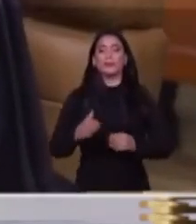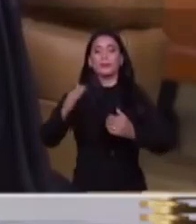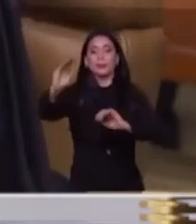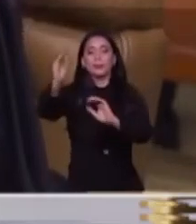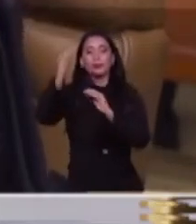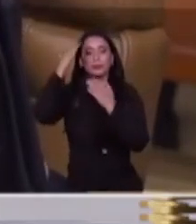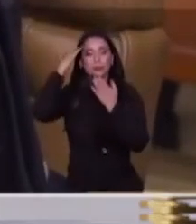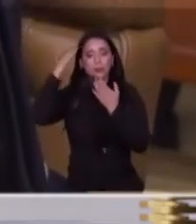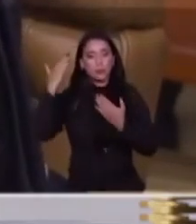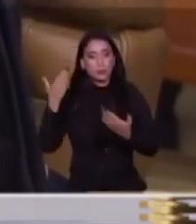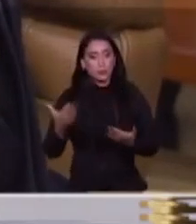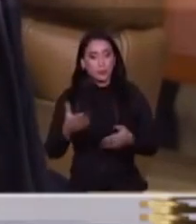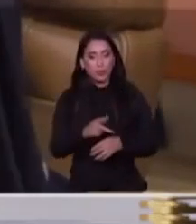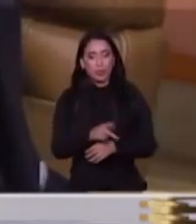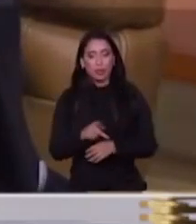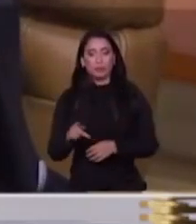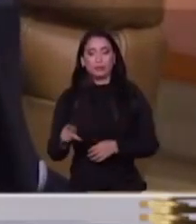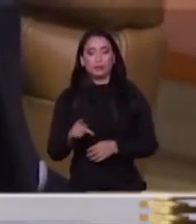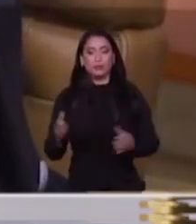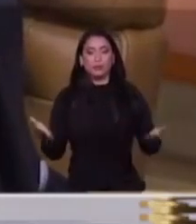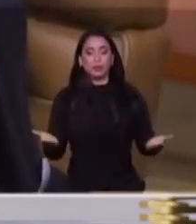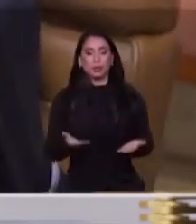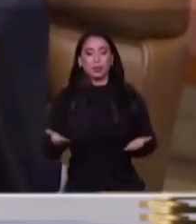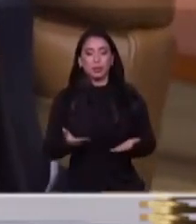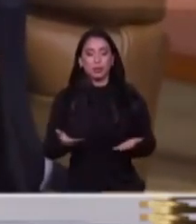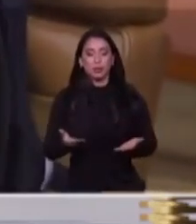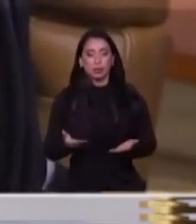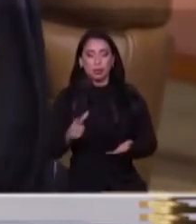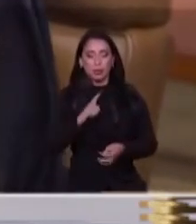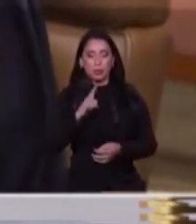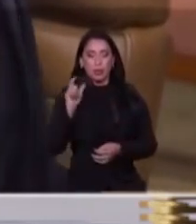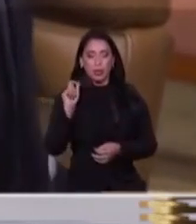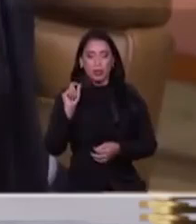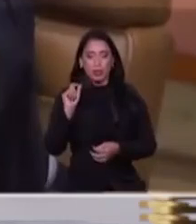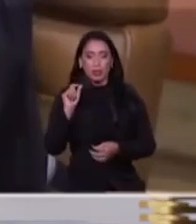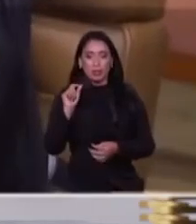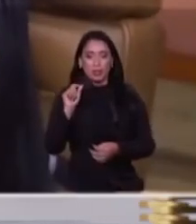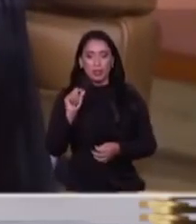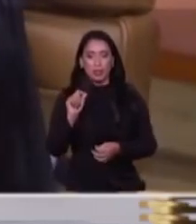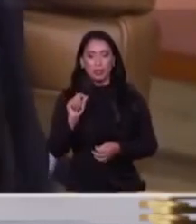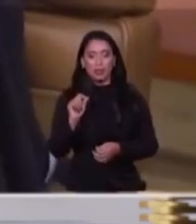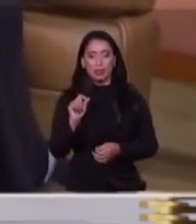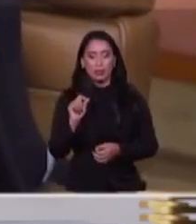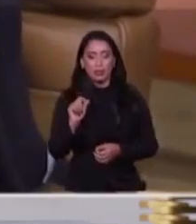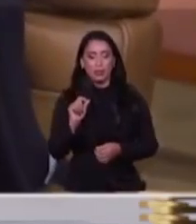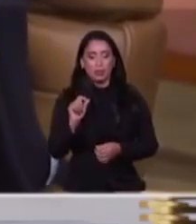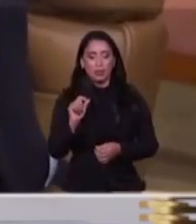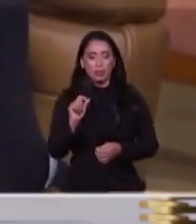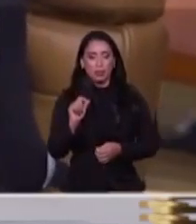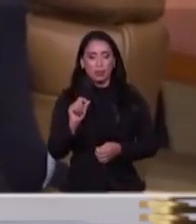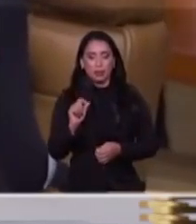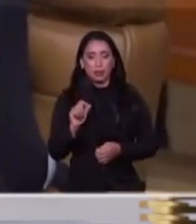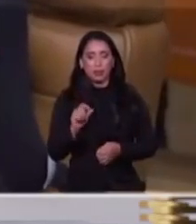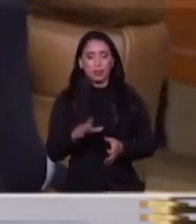Poder Legislativo, mas talvez por ordens de estratégias de aprovação, de votação e de vetos até, eles